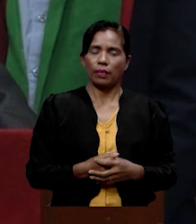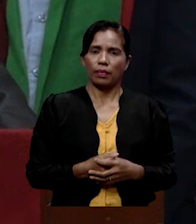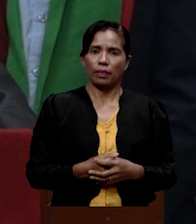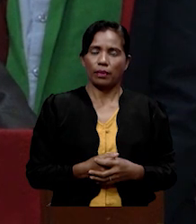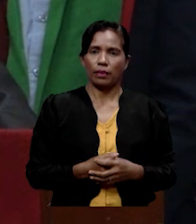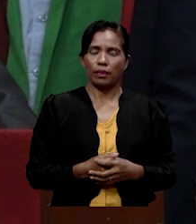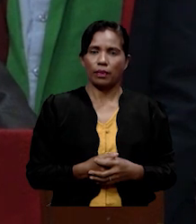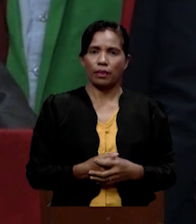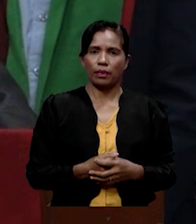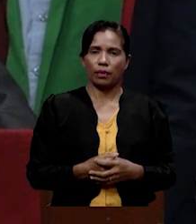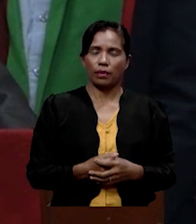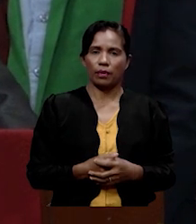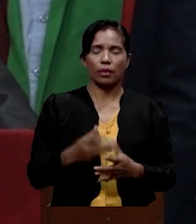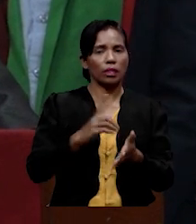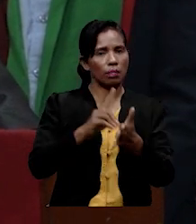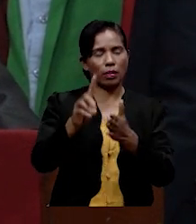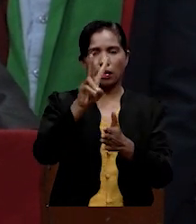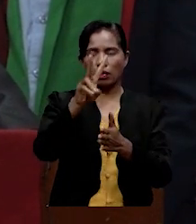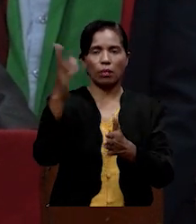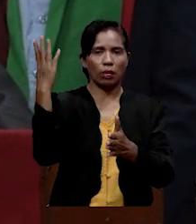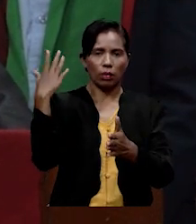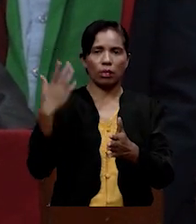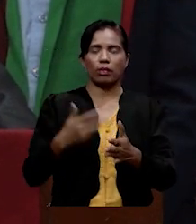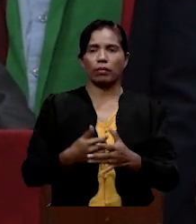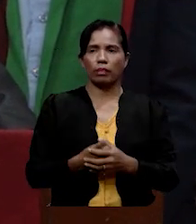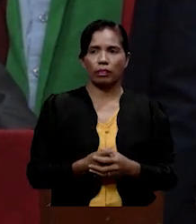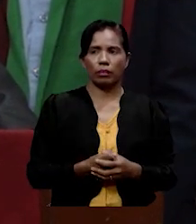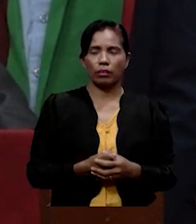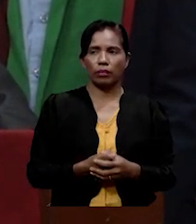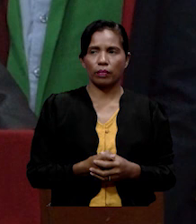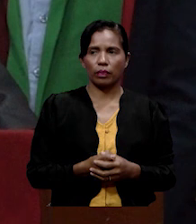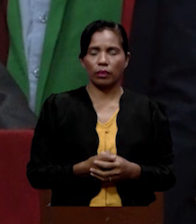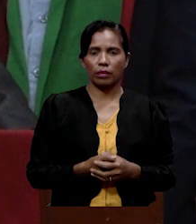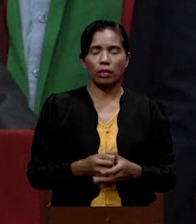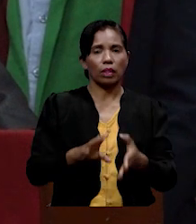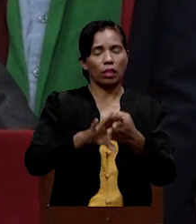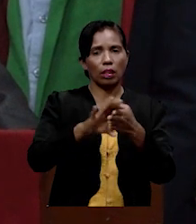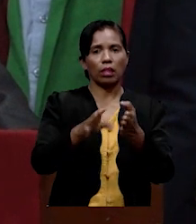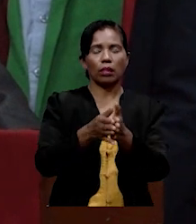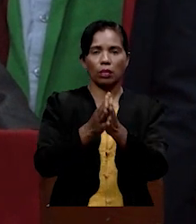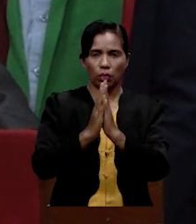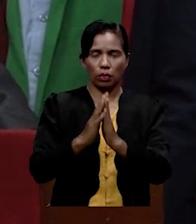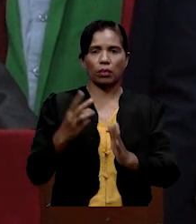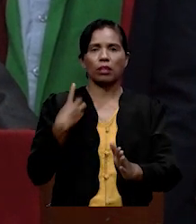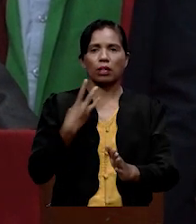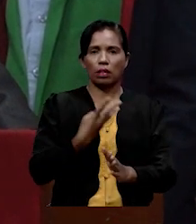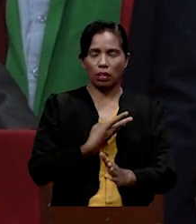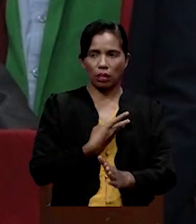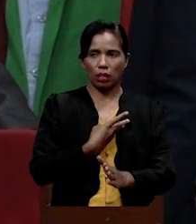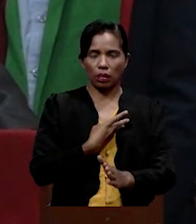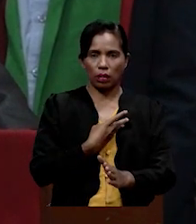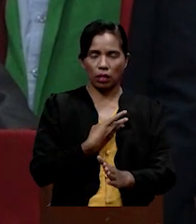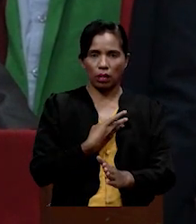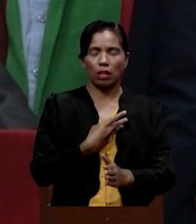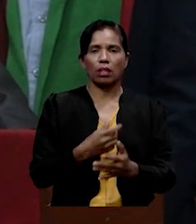ia semana rua liba koto sela sala, ia pedido, posi ita nia ya empresa